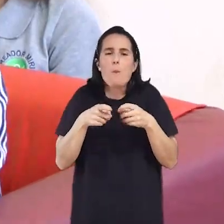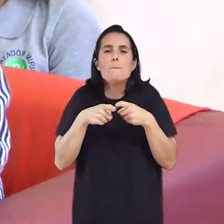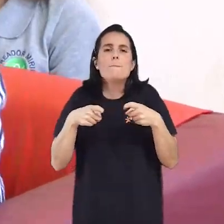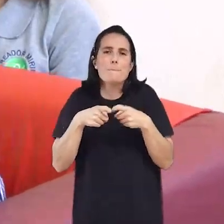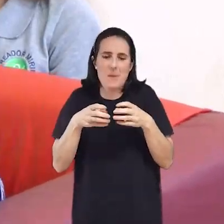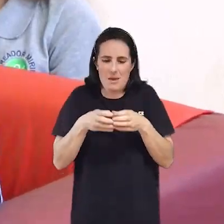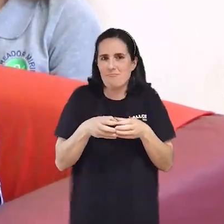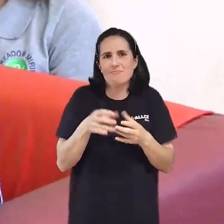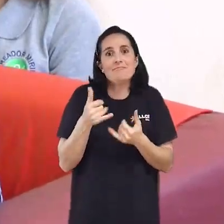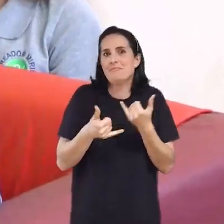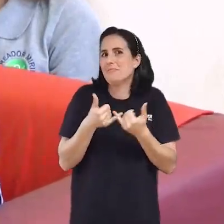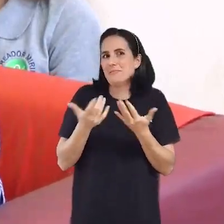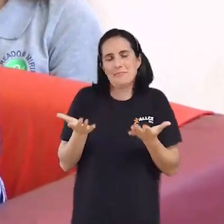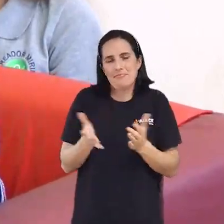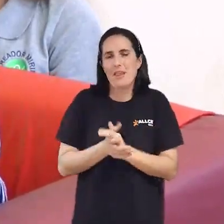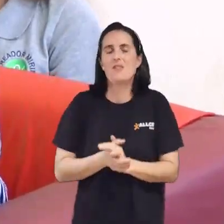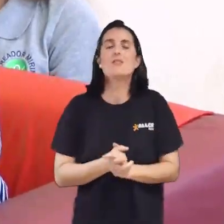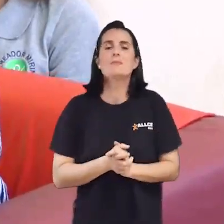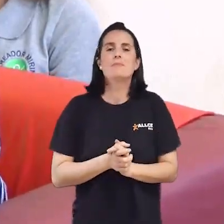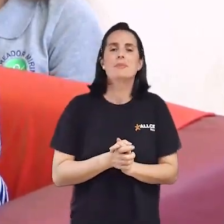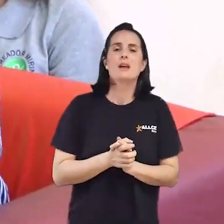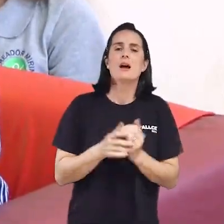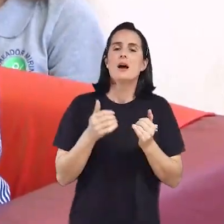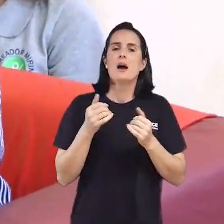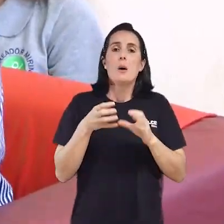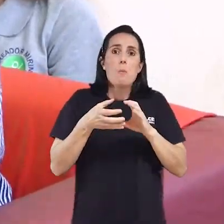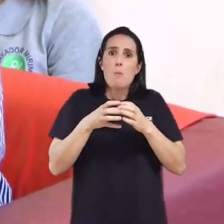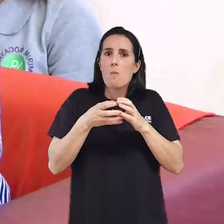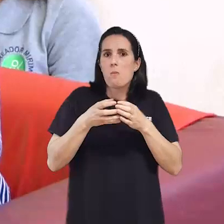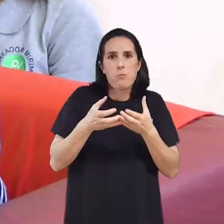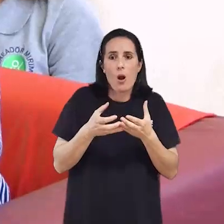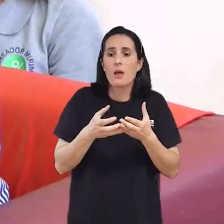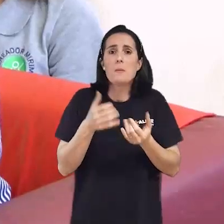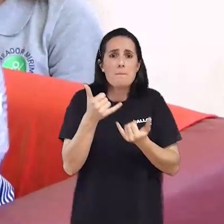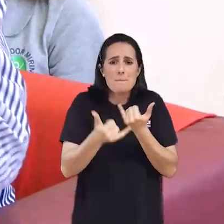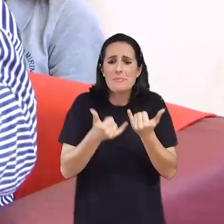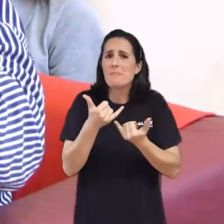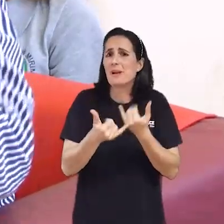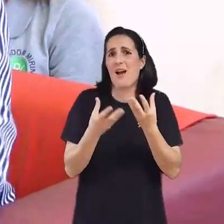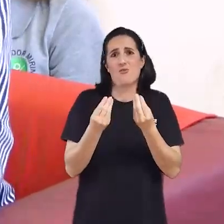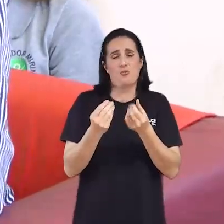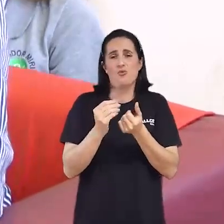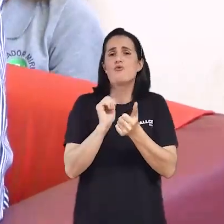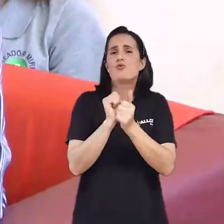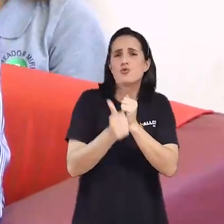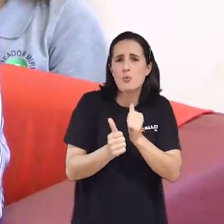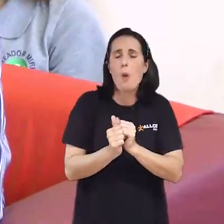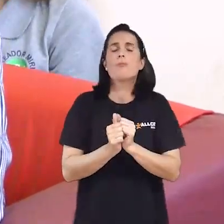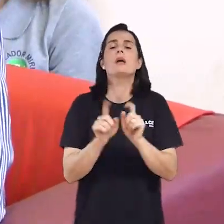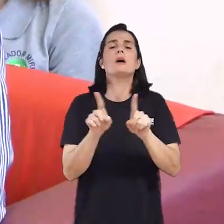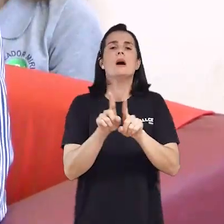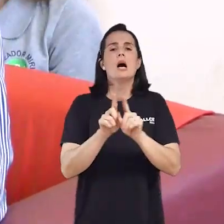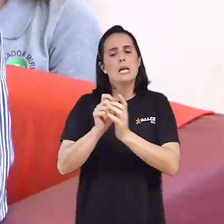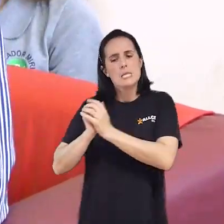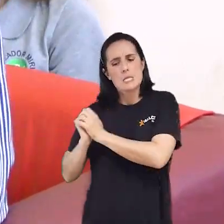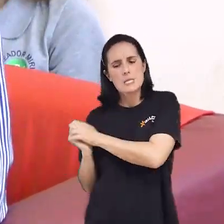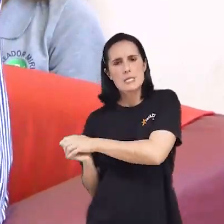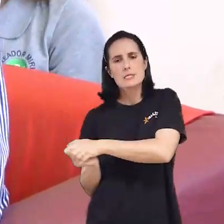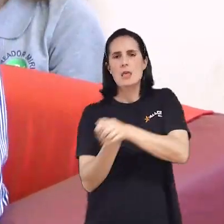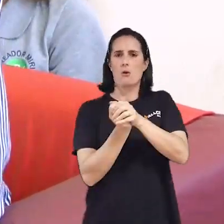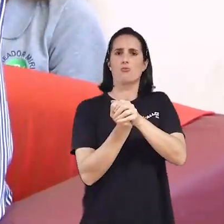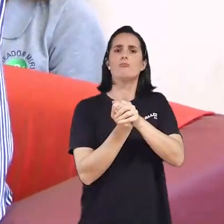meia, fazia 2, 3 amontoados de meia, passava uma corda, enrolava, era a bola da gente, né? Era uma